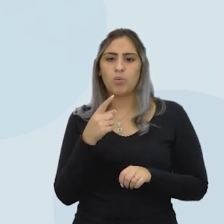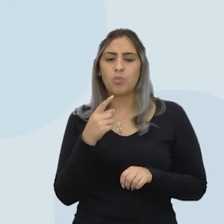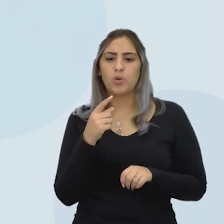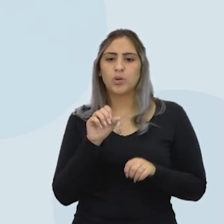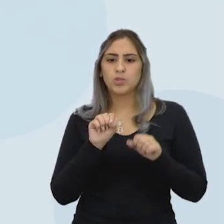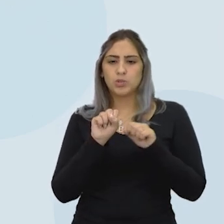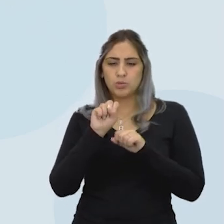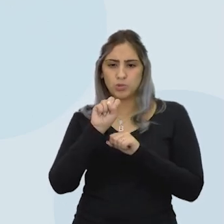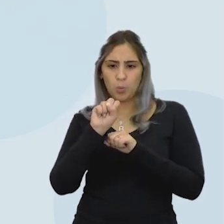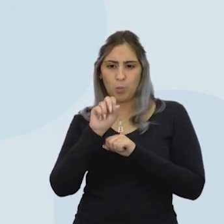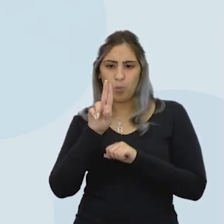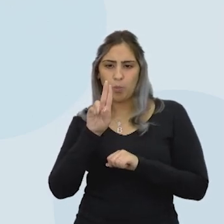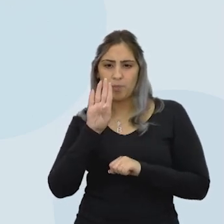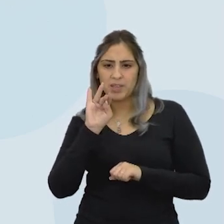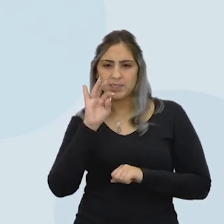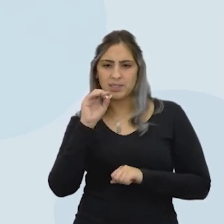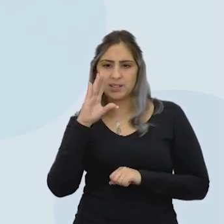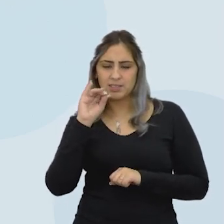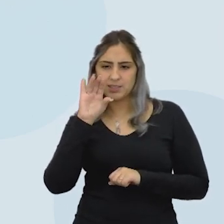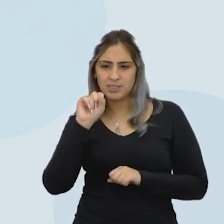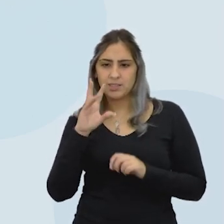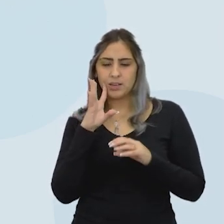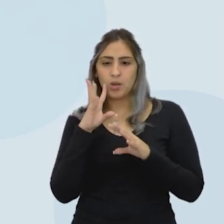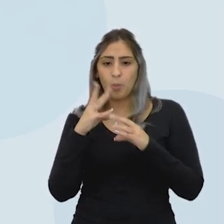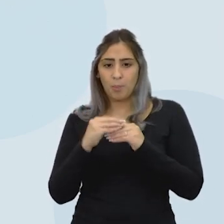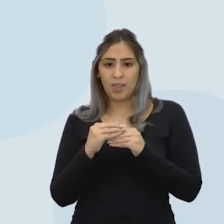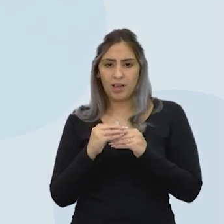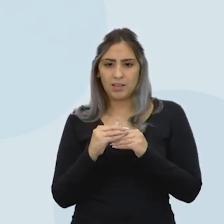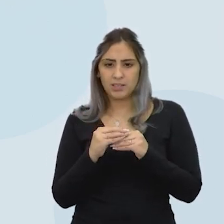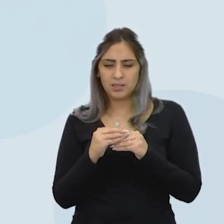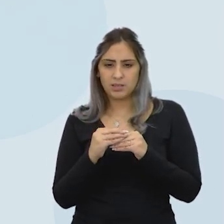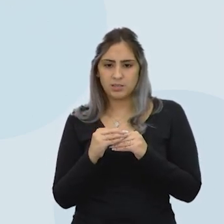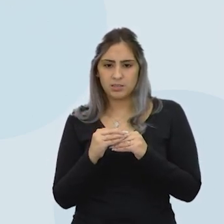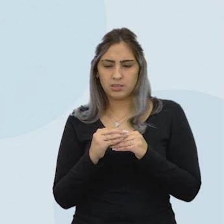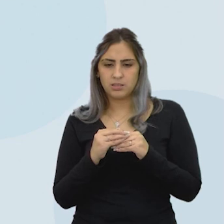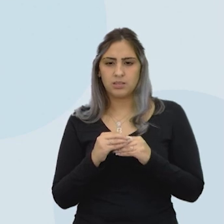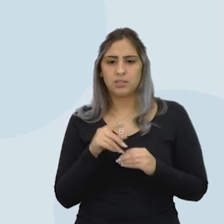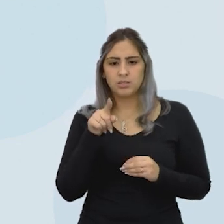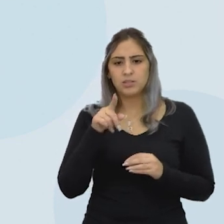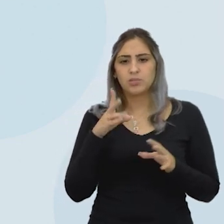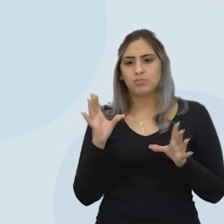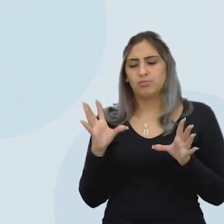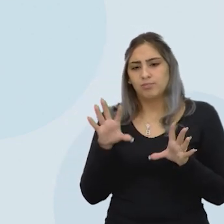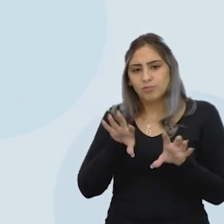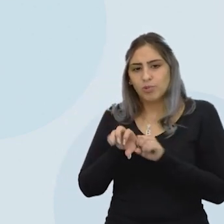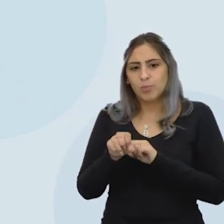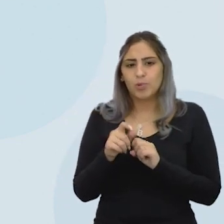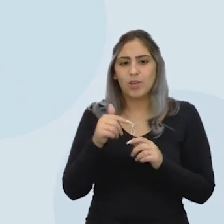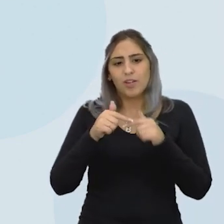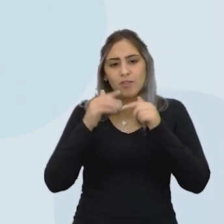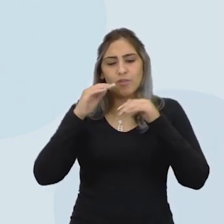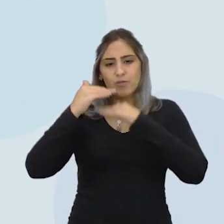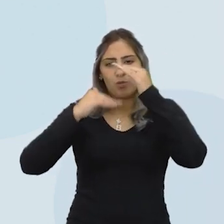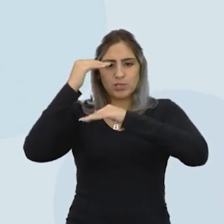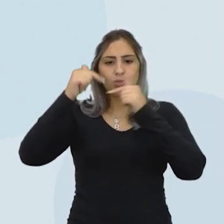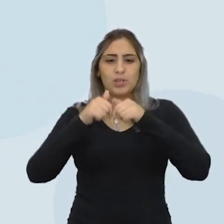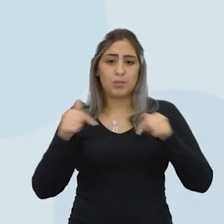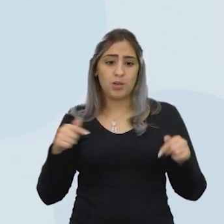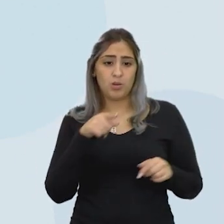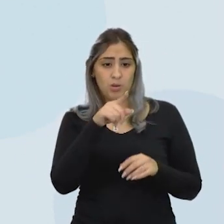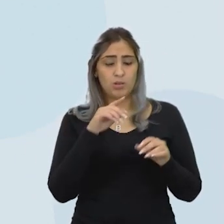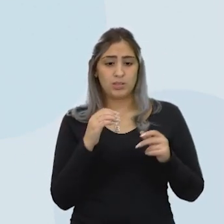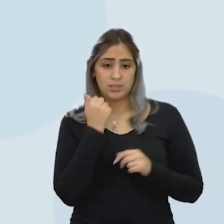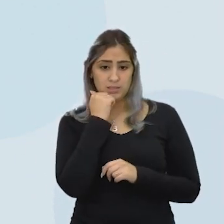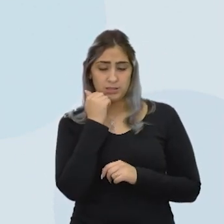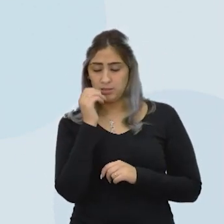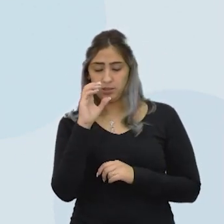a vida. Então, isso seria basicamente a teoria da evolução química. E aí a gente destaca alguns cientistas. Entre eles,